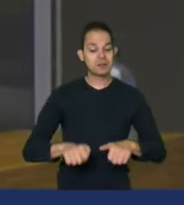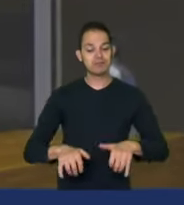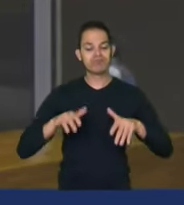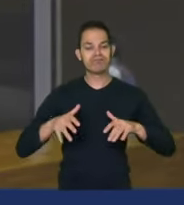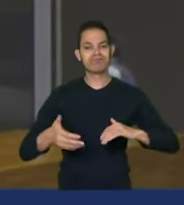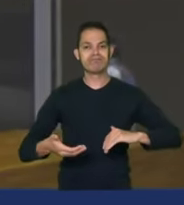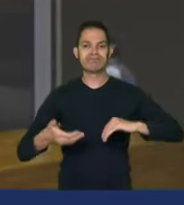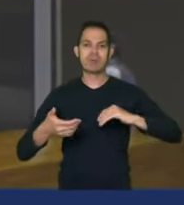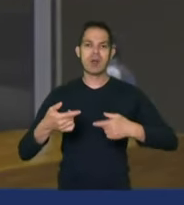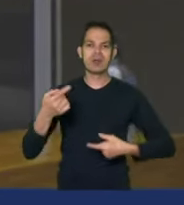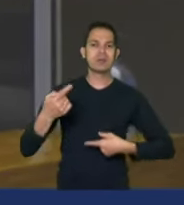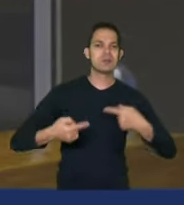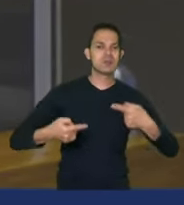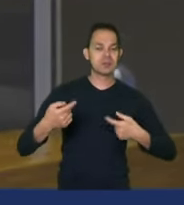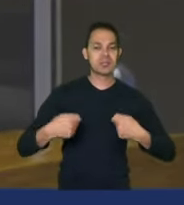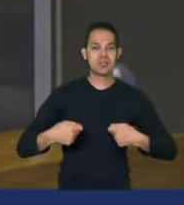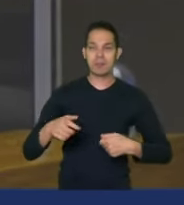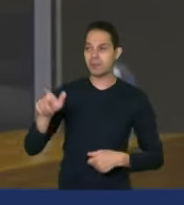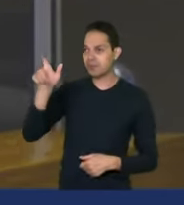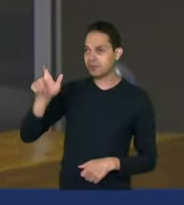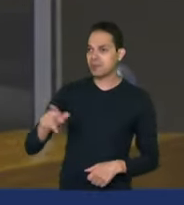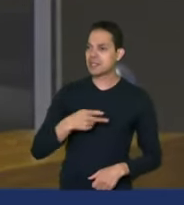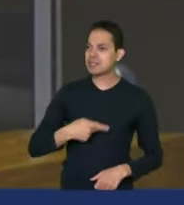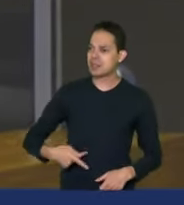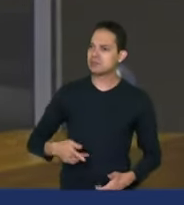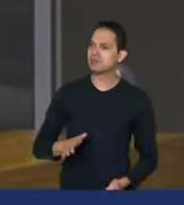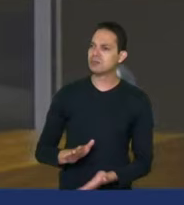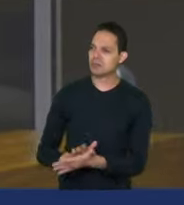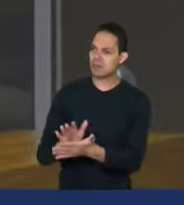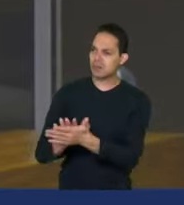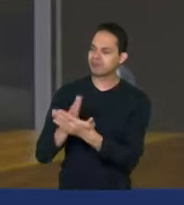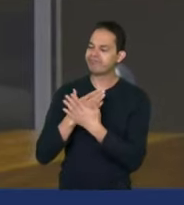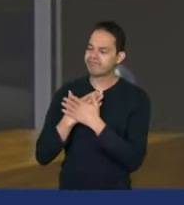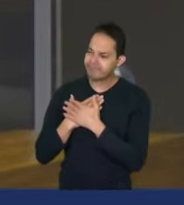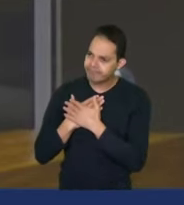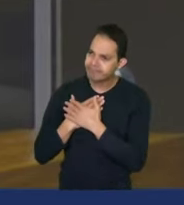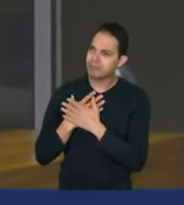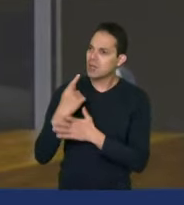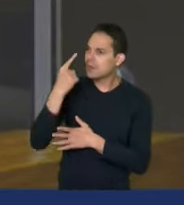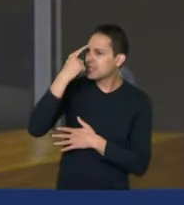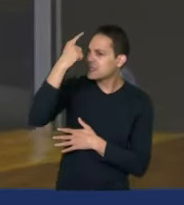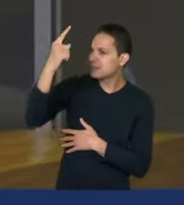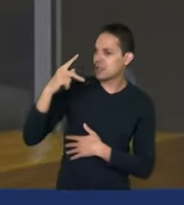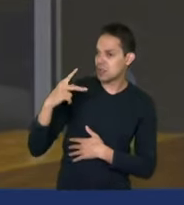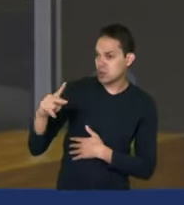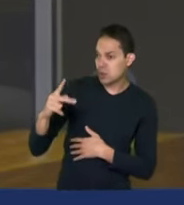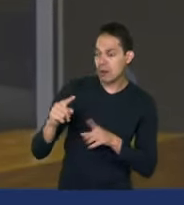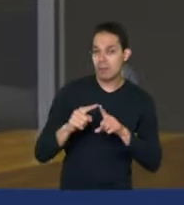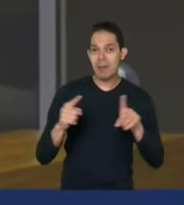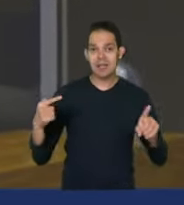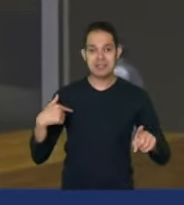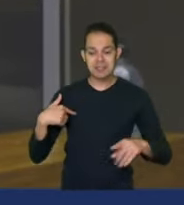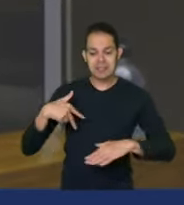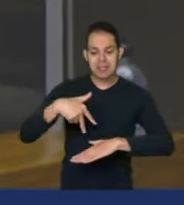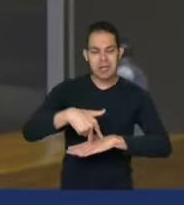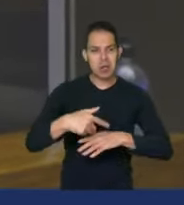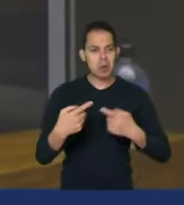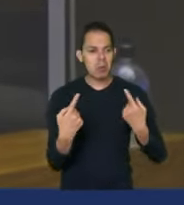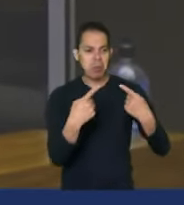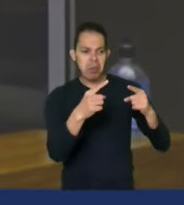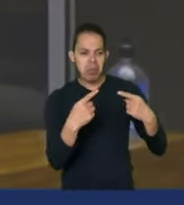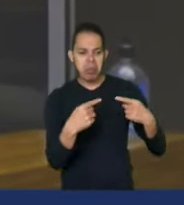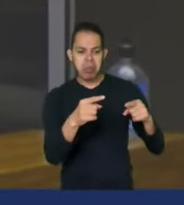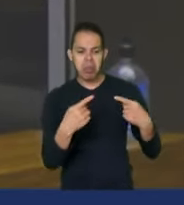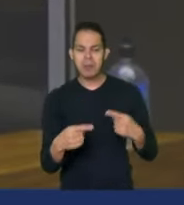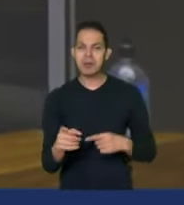presidente, eu lhe parabenizo de coração pela iniciativa, mas eu não estou aqui para fazer a crítica pela crítica, eu sei que é natural